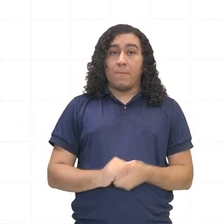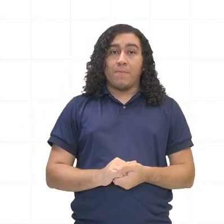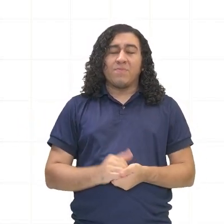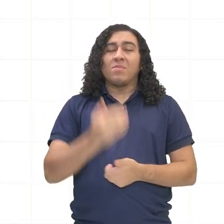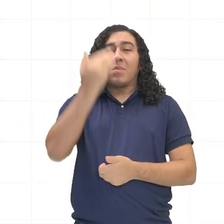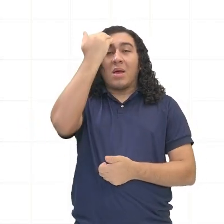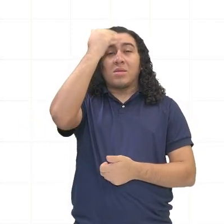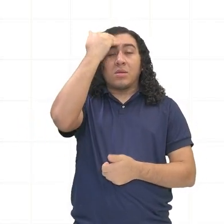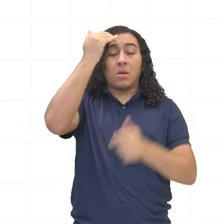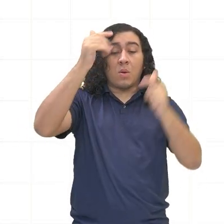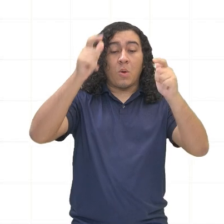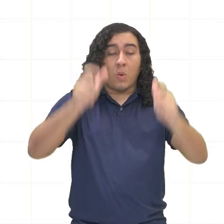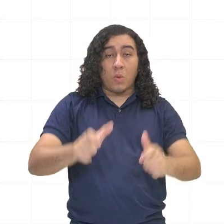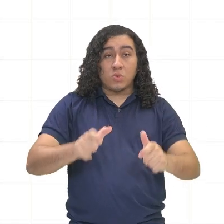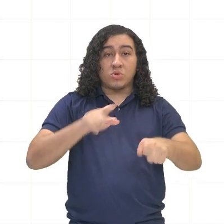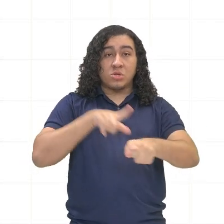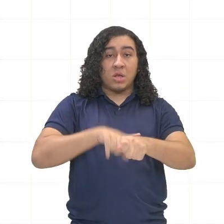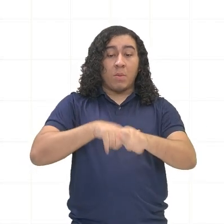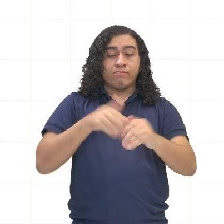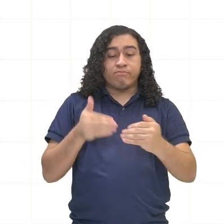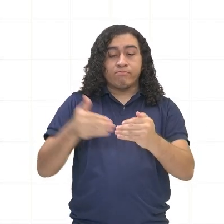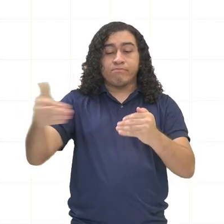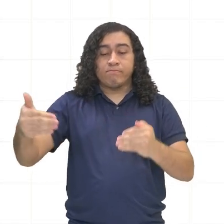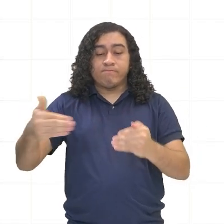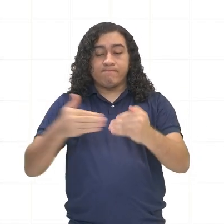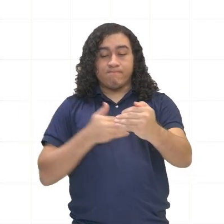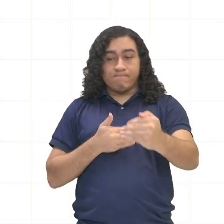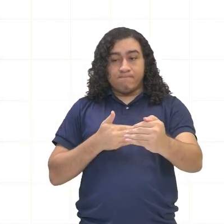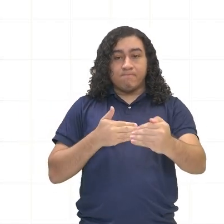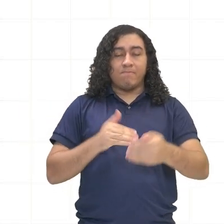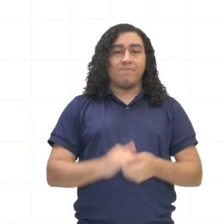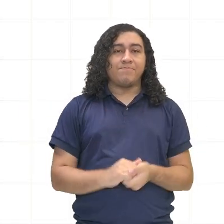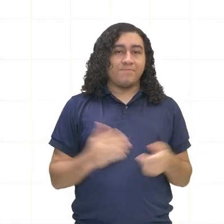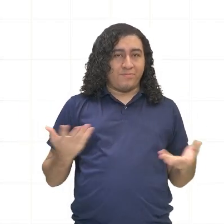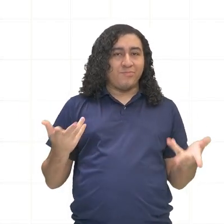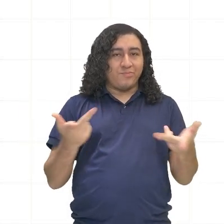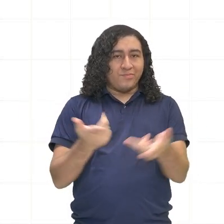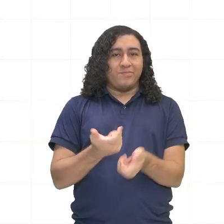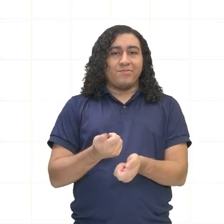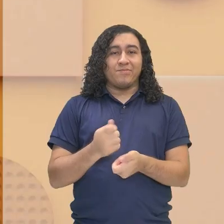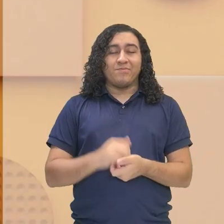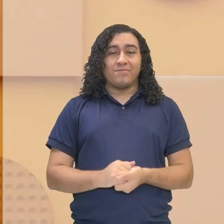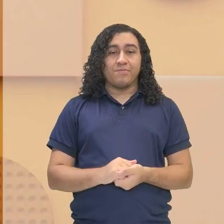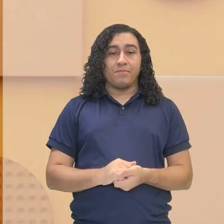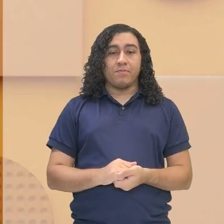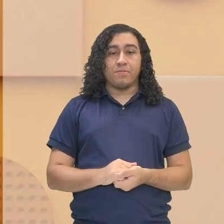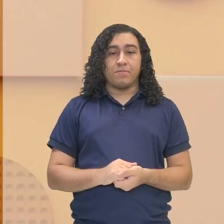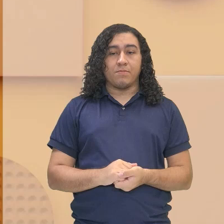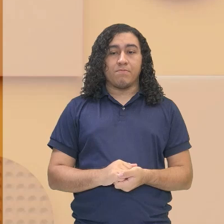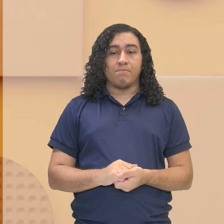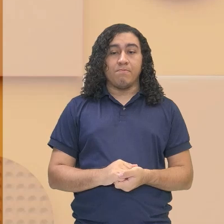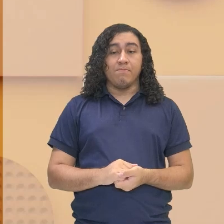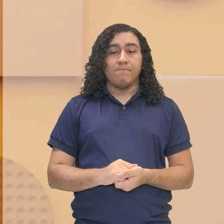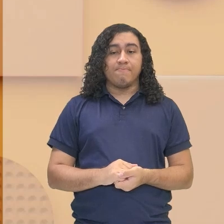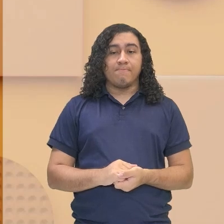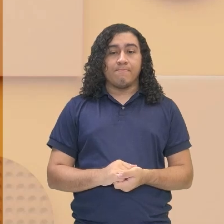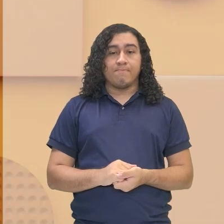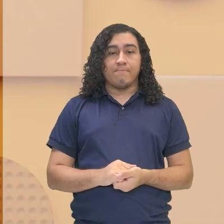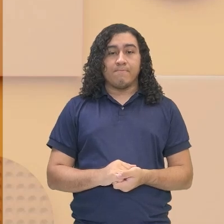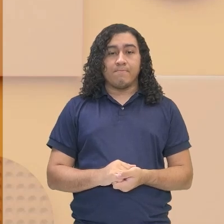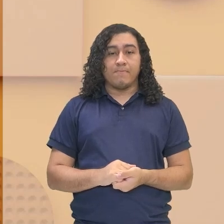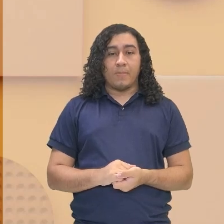situar no tempo. Tudo bem? Maravilha, né? E além da